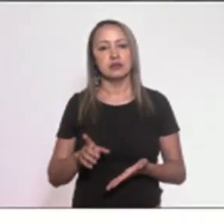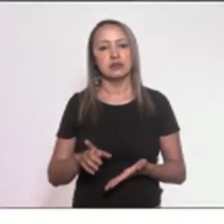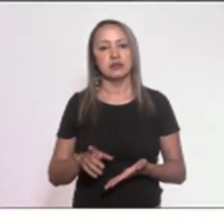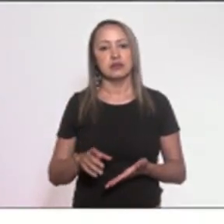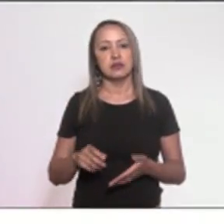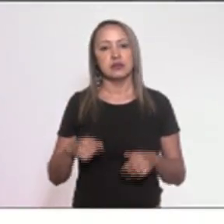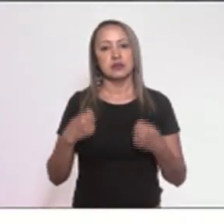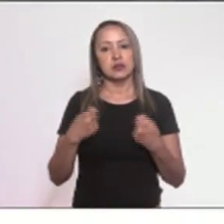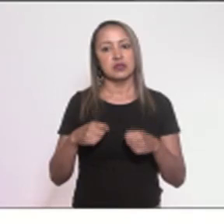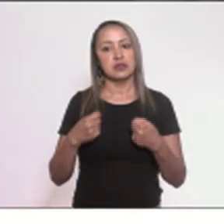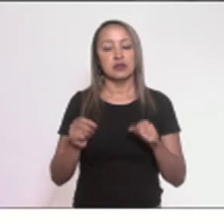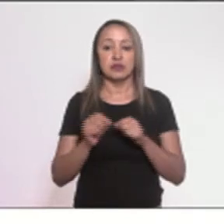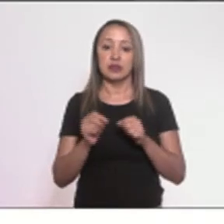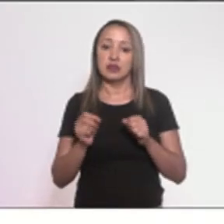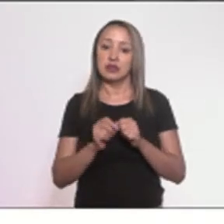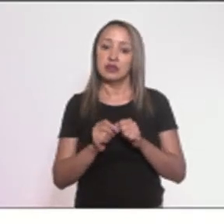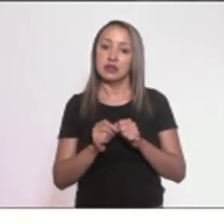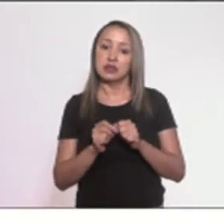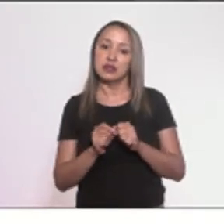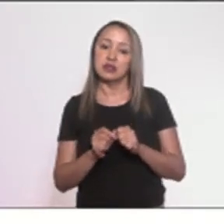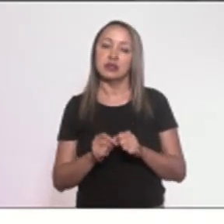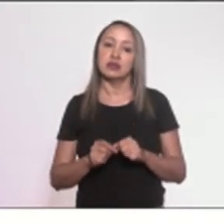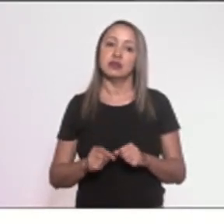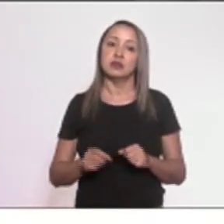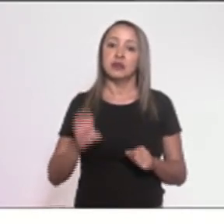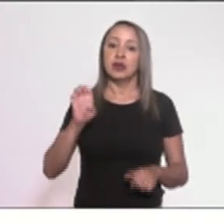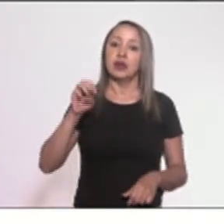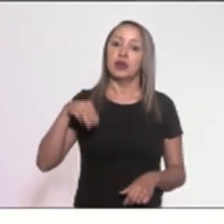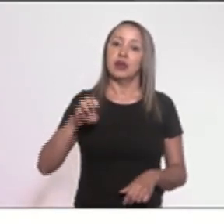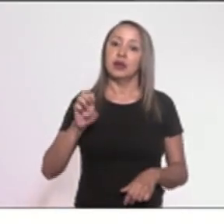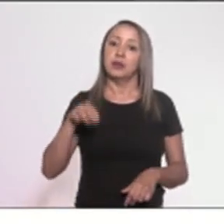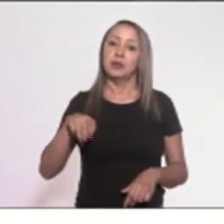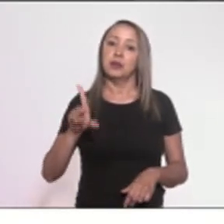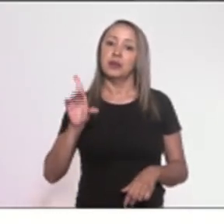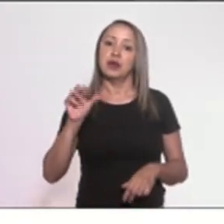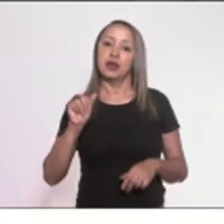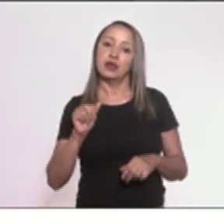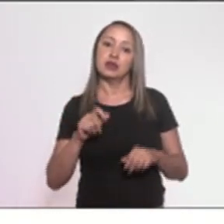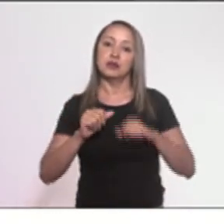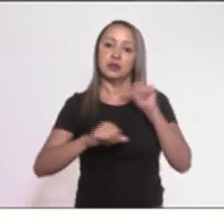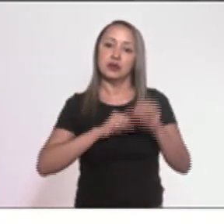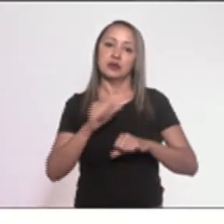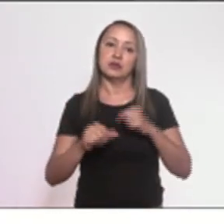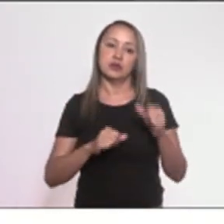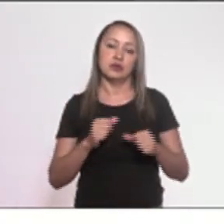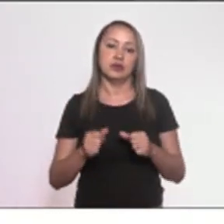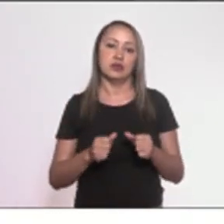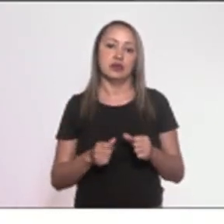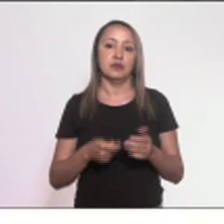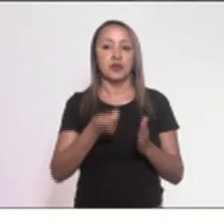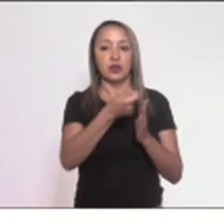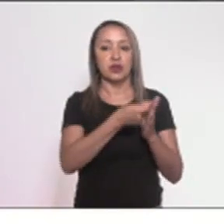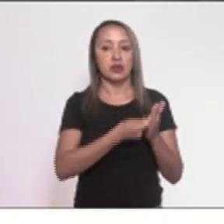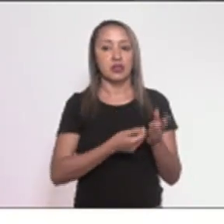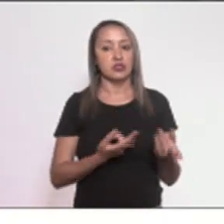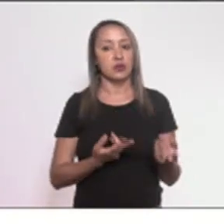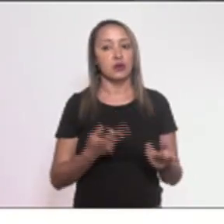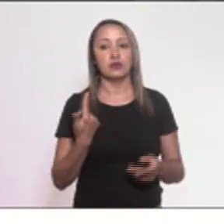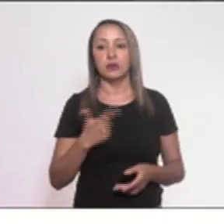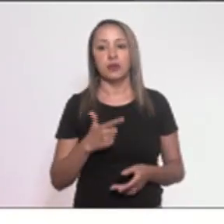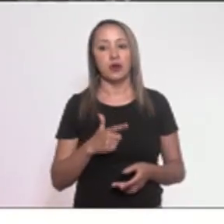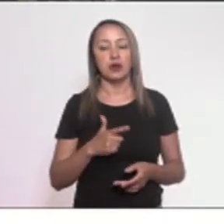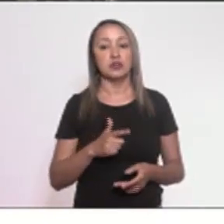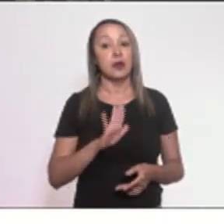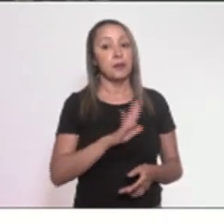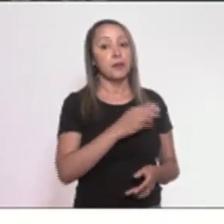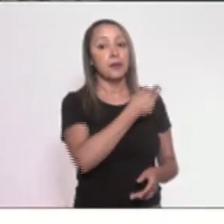tem que fazer uma emenda para citar a lei anterior, se ele quiser mudar. Não pode ser o mesmo texto. Presidente, é que eu